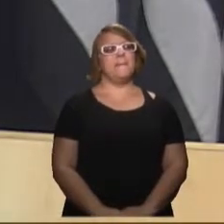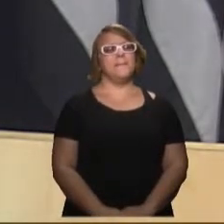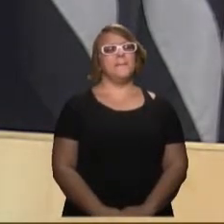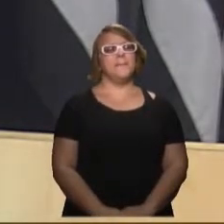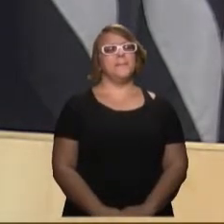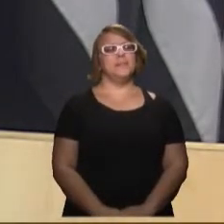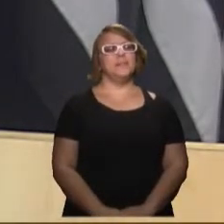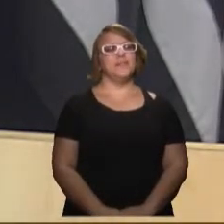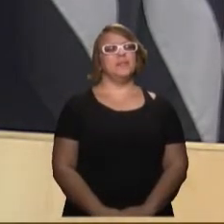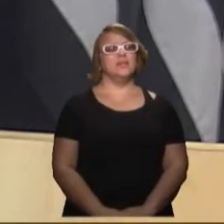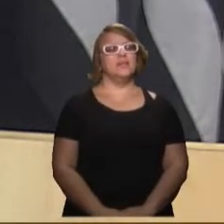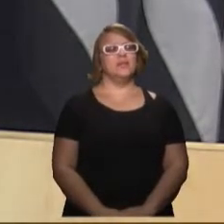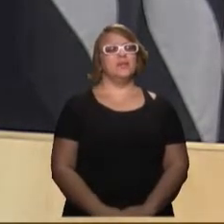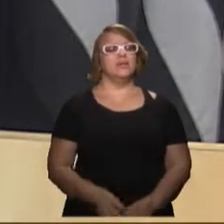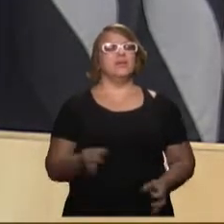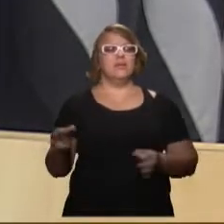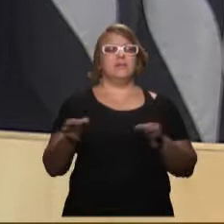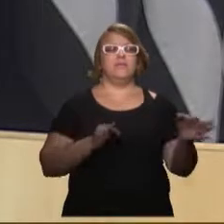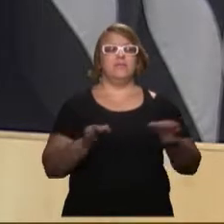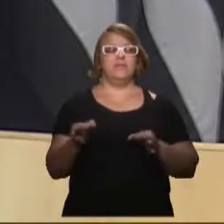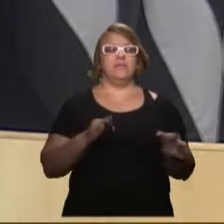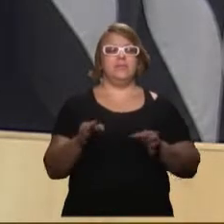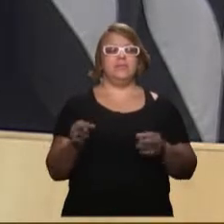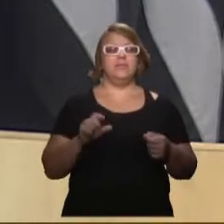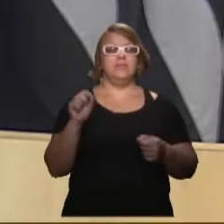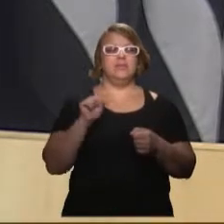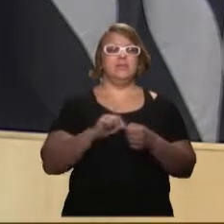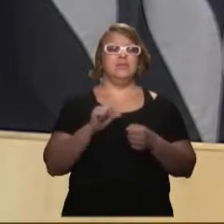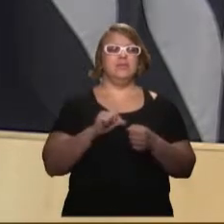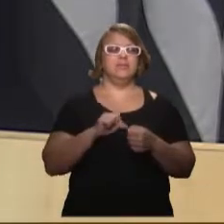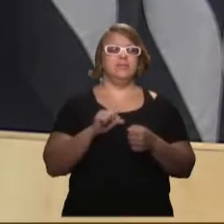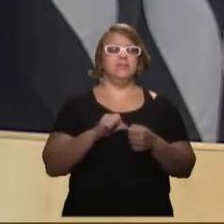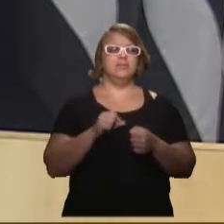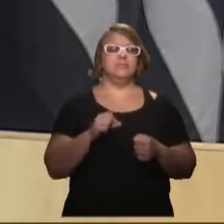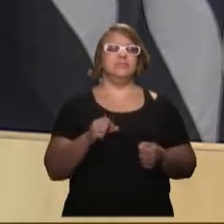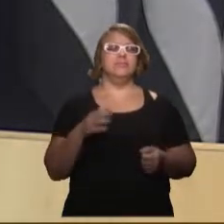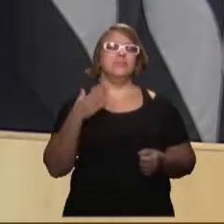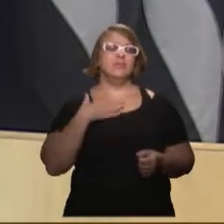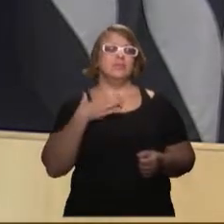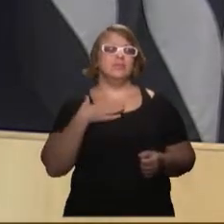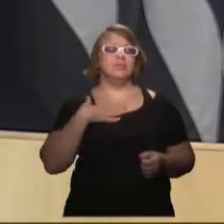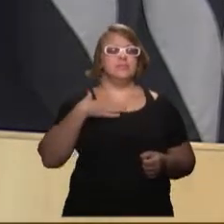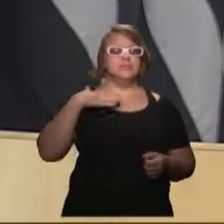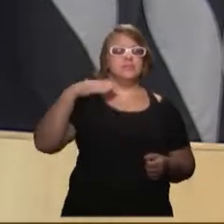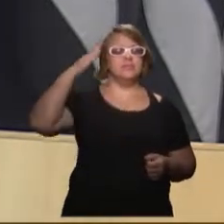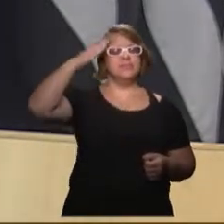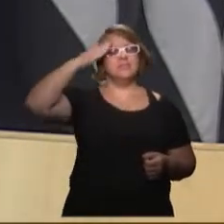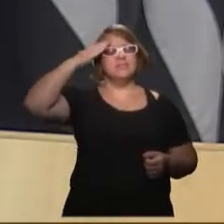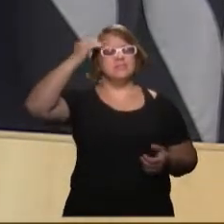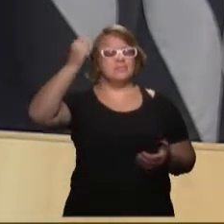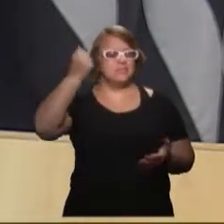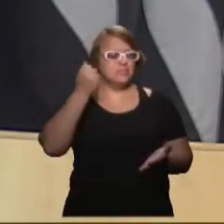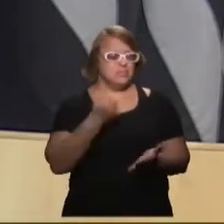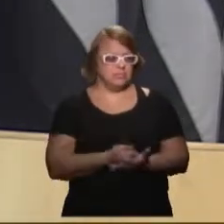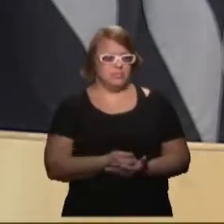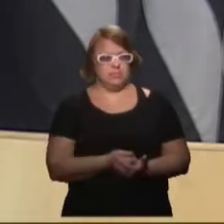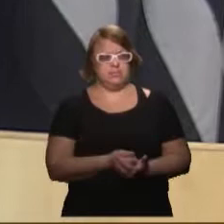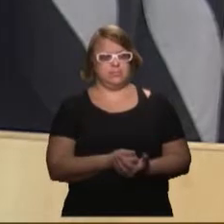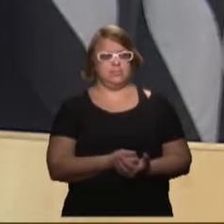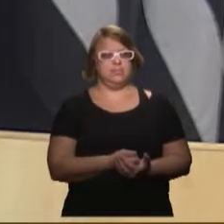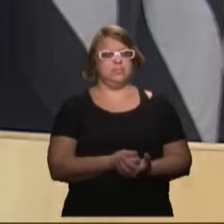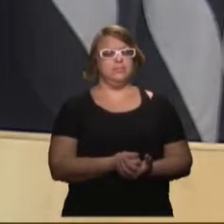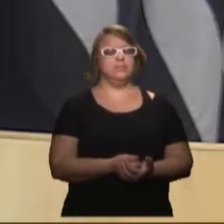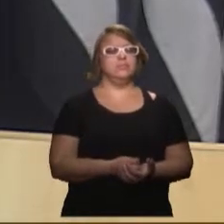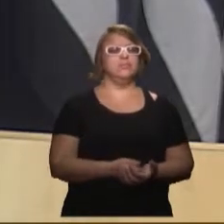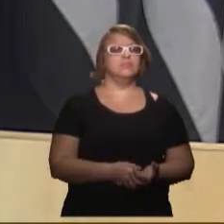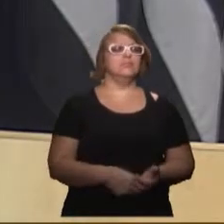aqui seja cumprido. Então, essas são as minhas preocupações, as minhas ponderações. Nós estamos no momento de